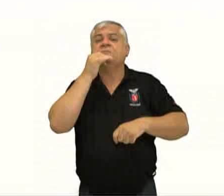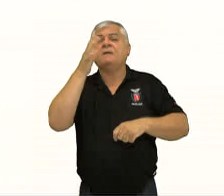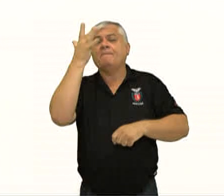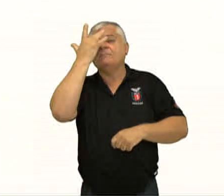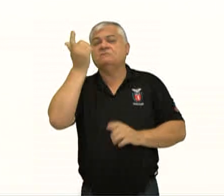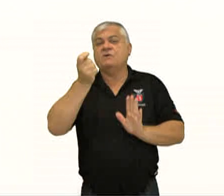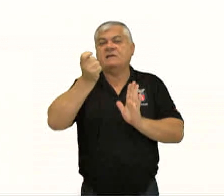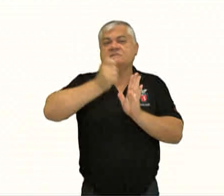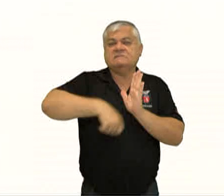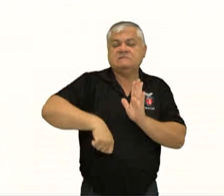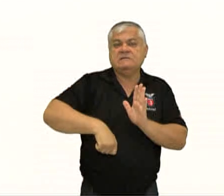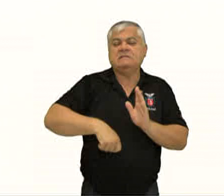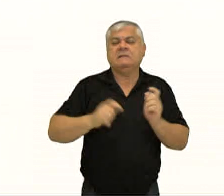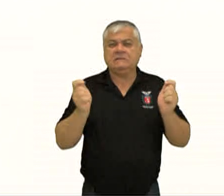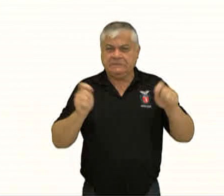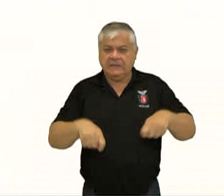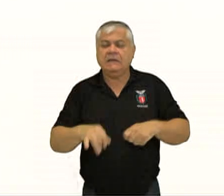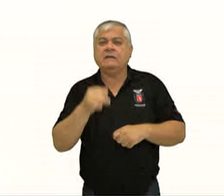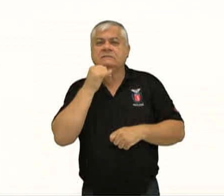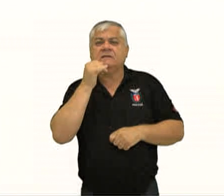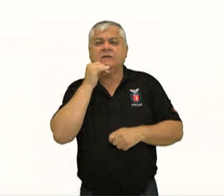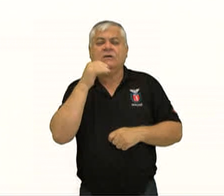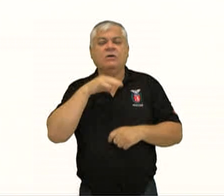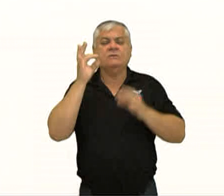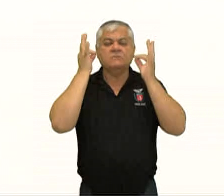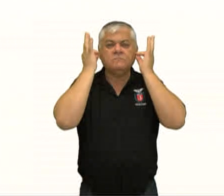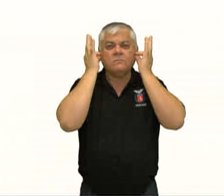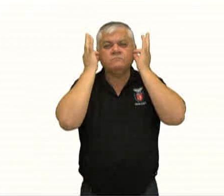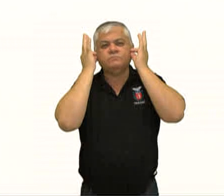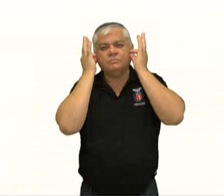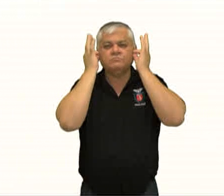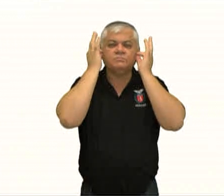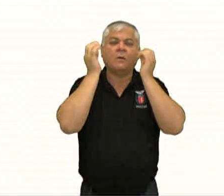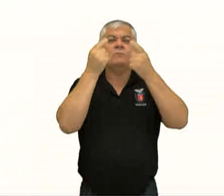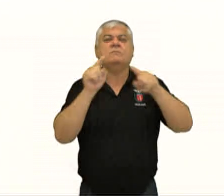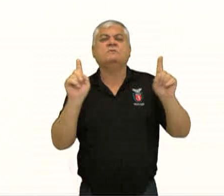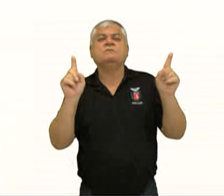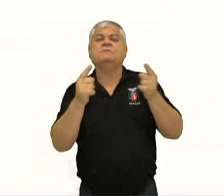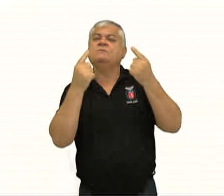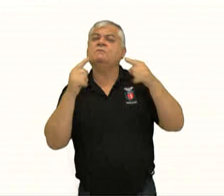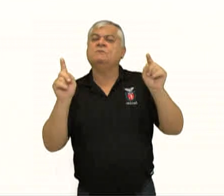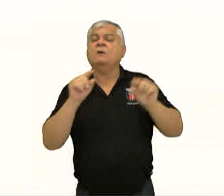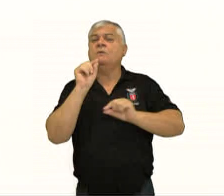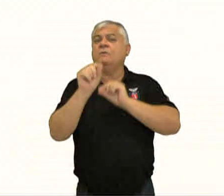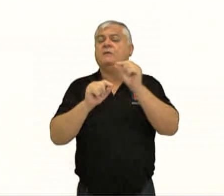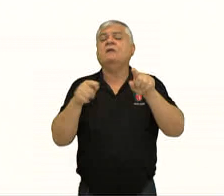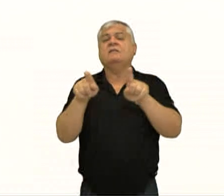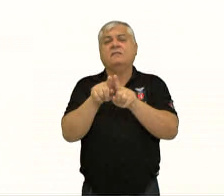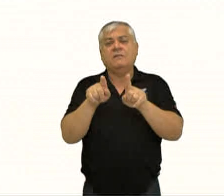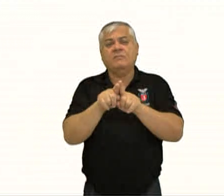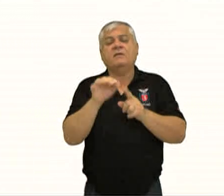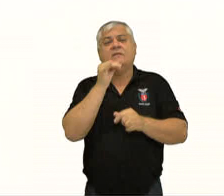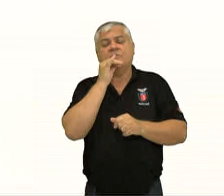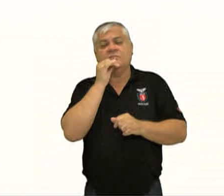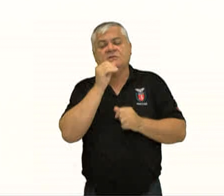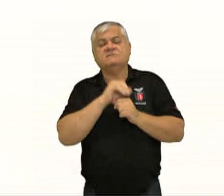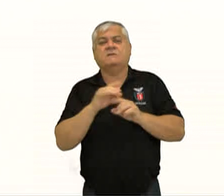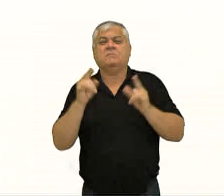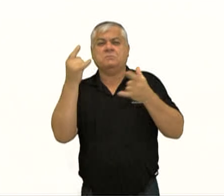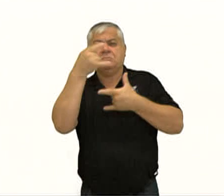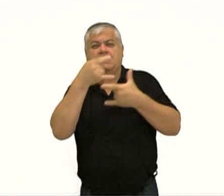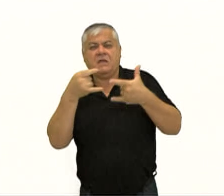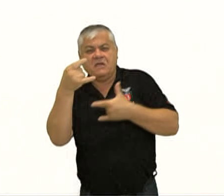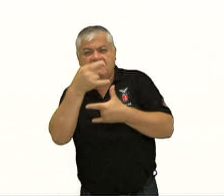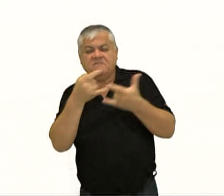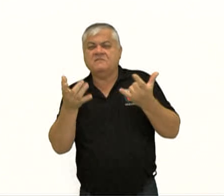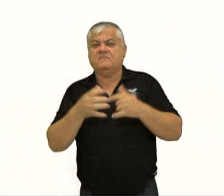a possibilidade de ouvir músicas, álbuns na íntegra e também podcasts orientados a diferentes